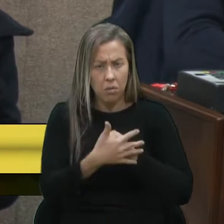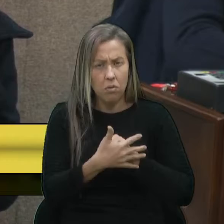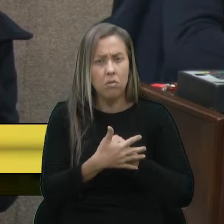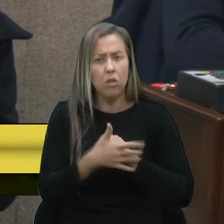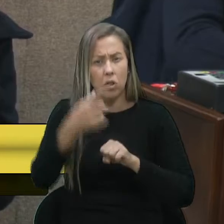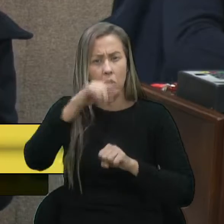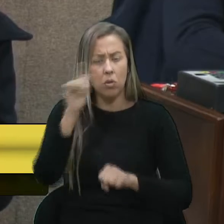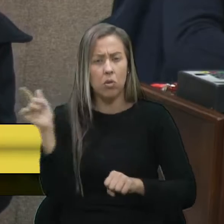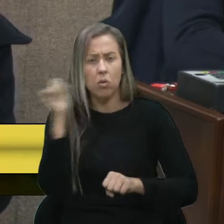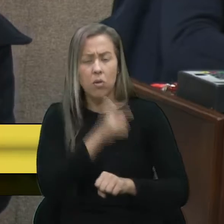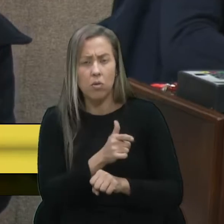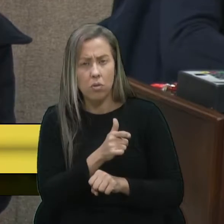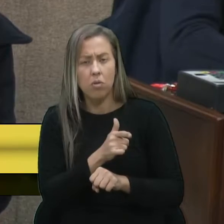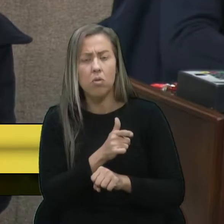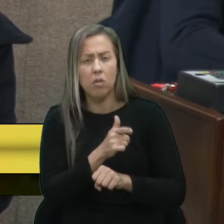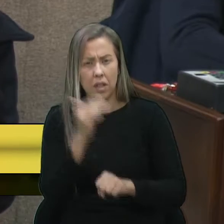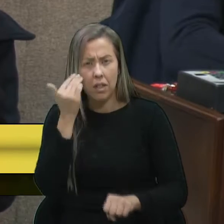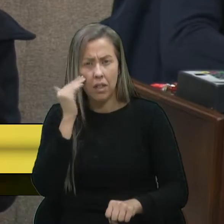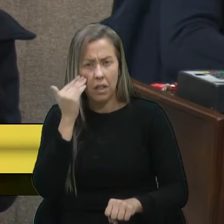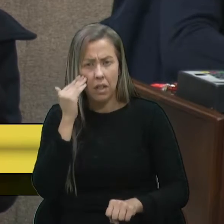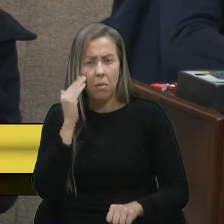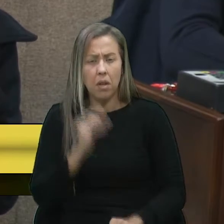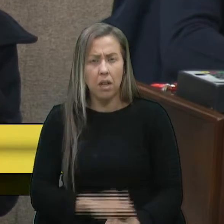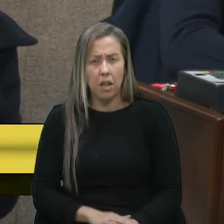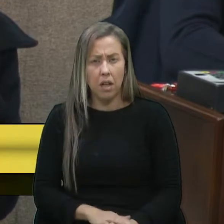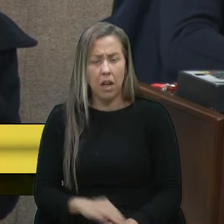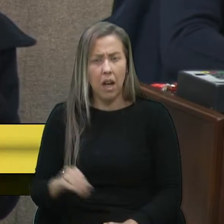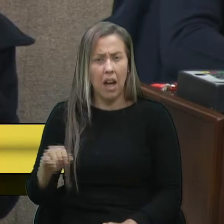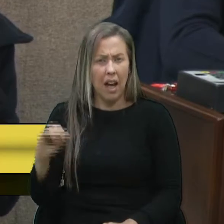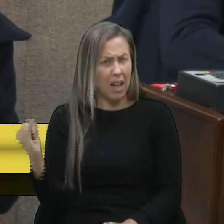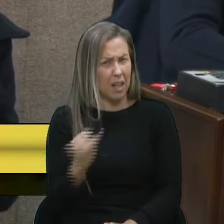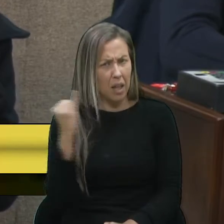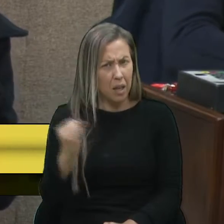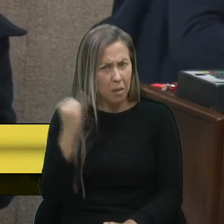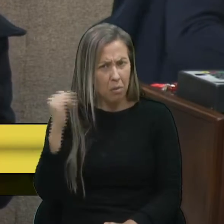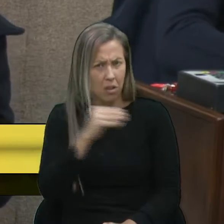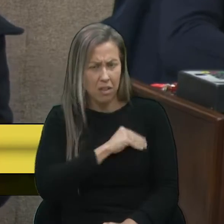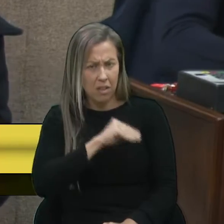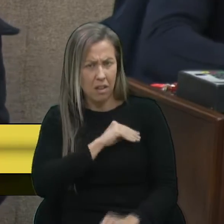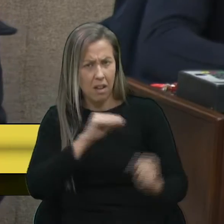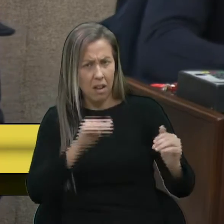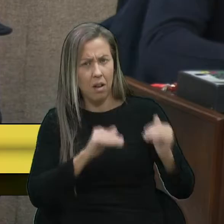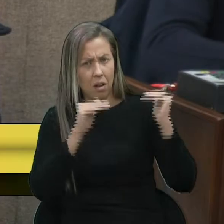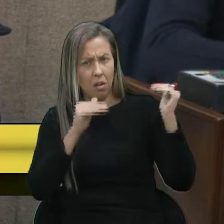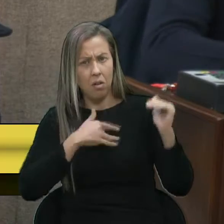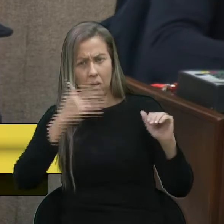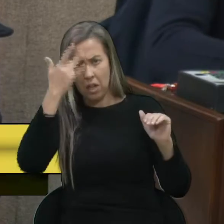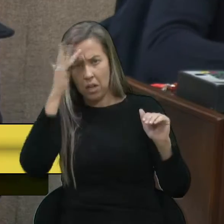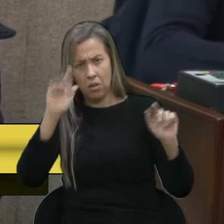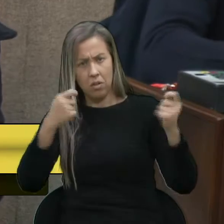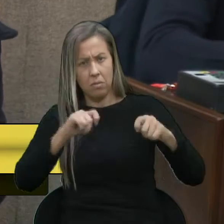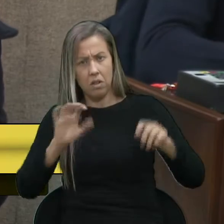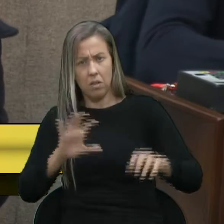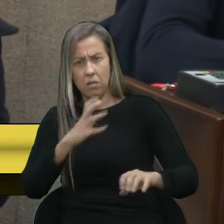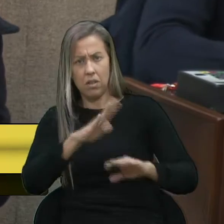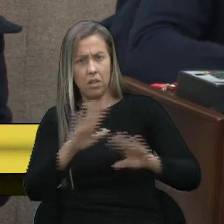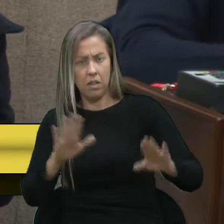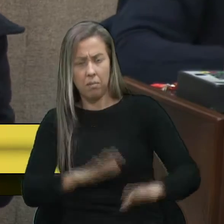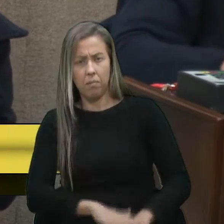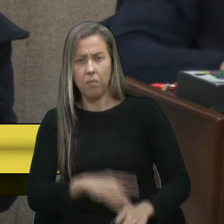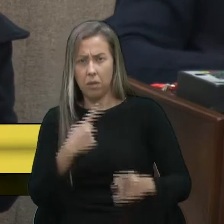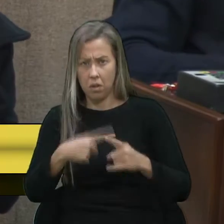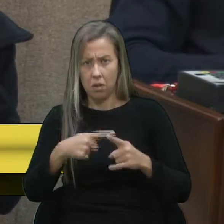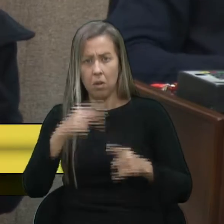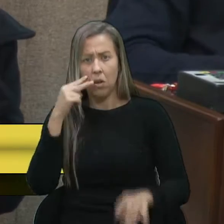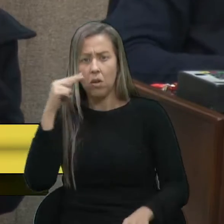nós conseguimos entender a importância de salário digno, eu não sei o que precisa acontecer. Porque a